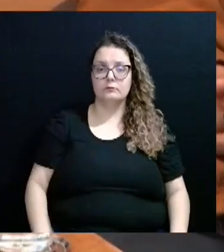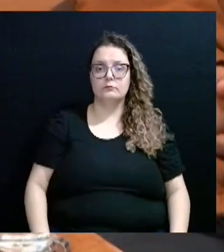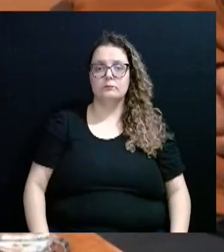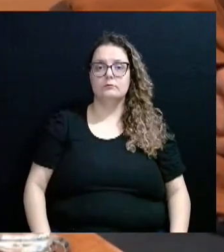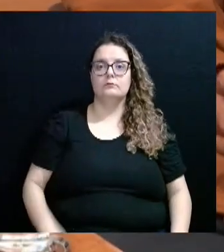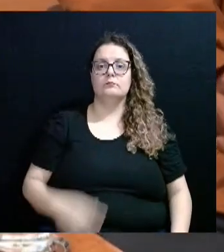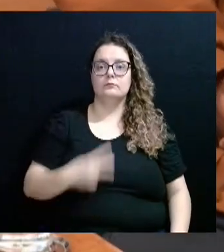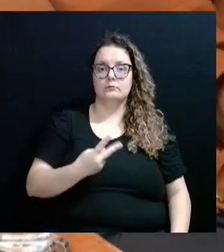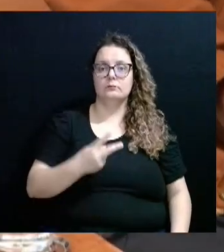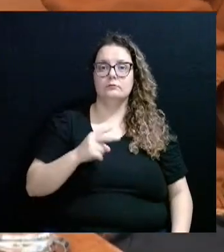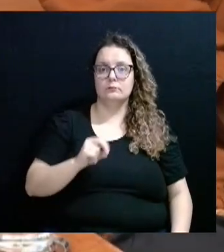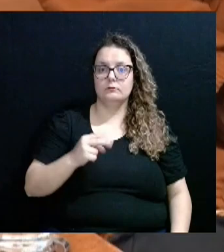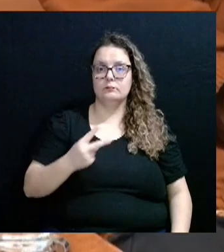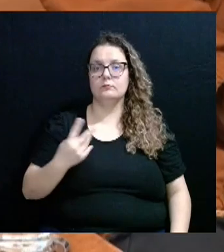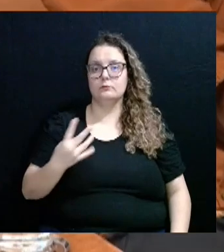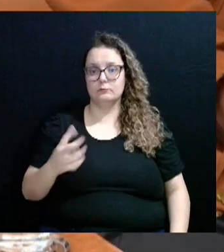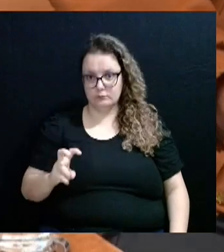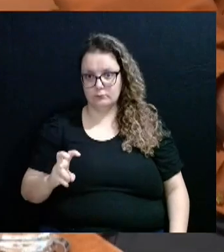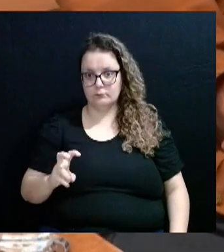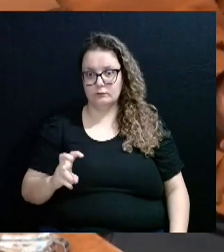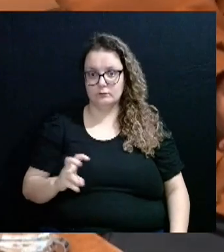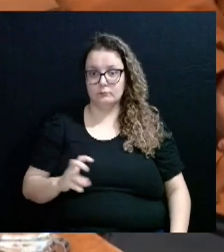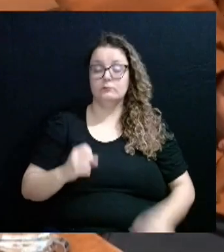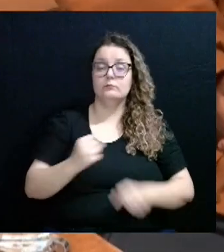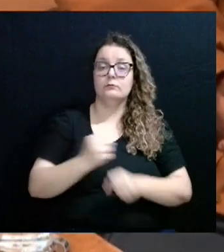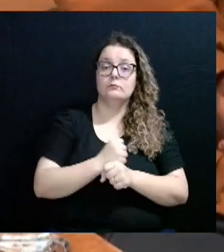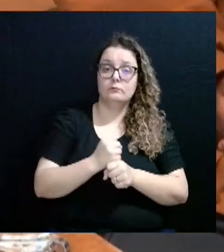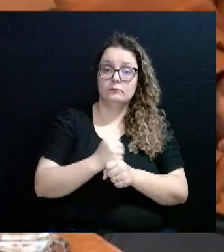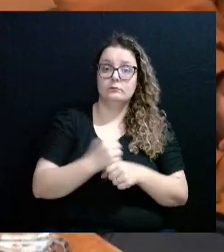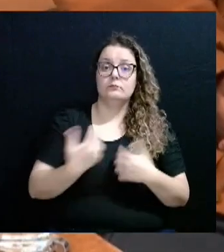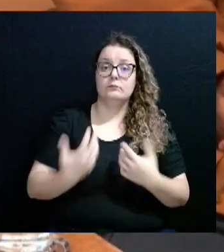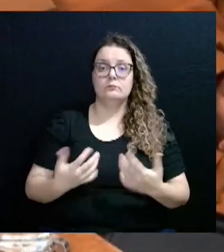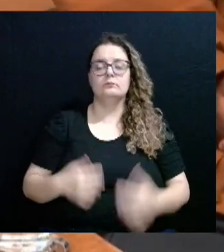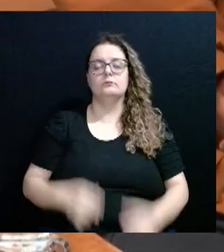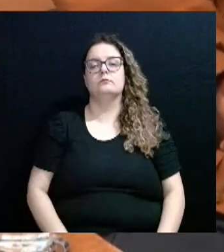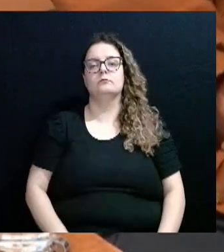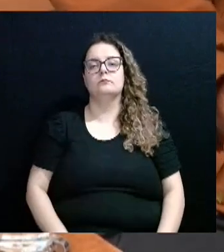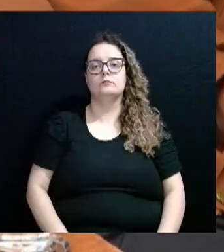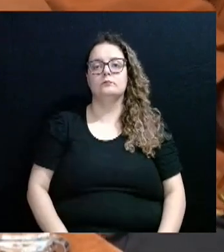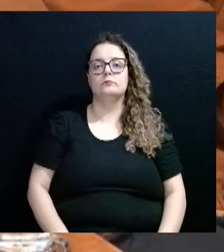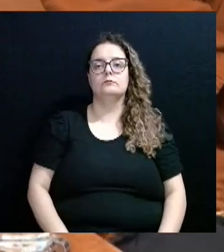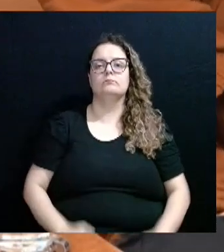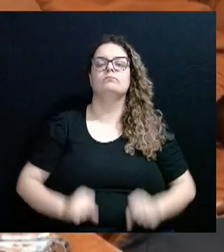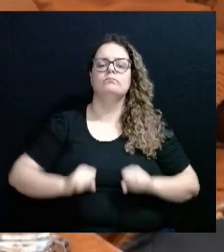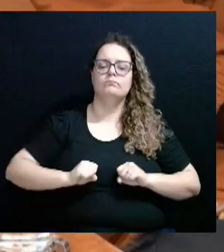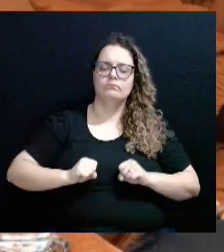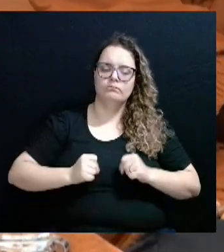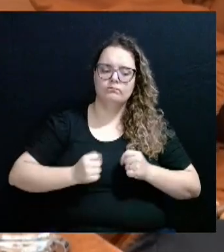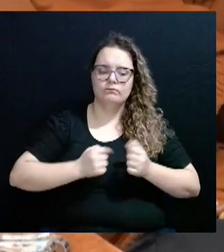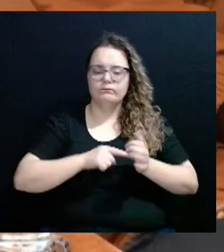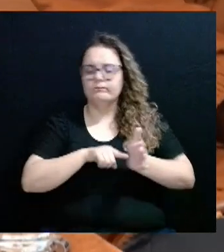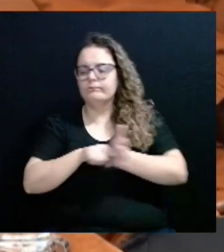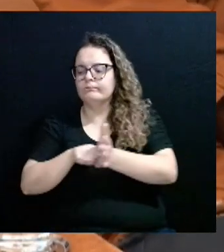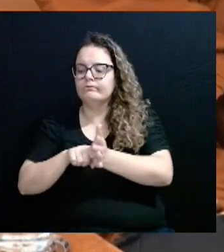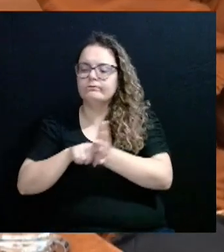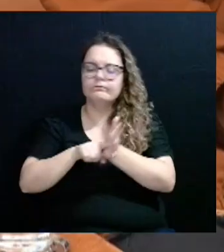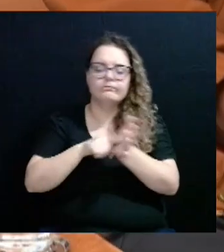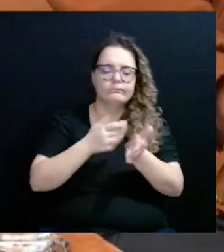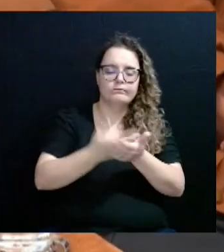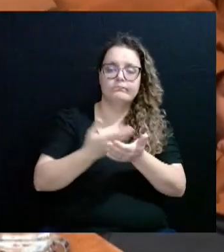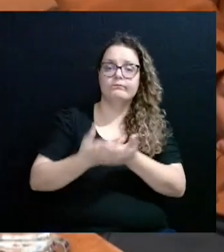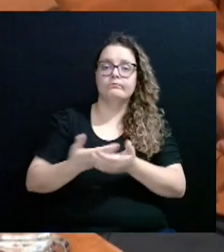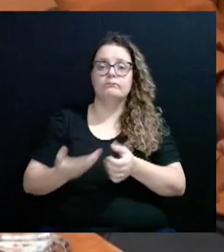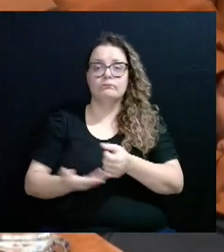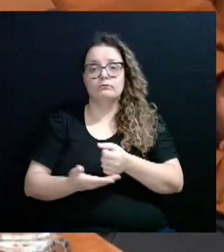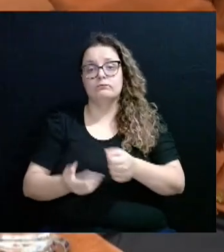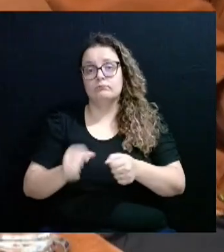2025, ele foi um ano que a gente se debruçou nisso, basicamente, né? E eu